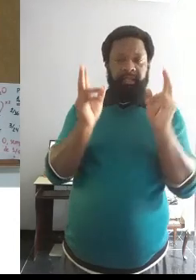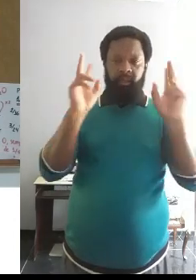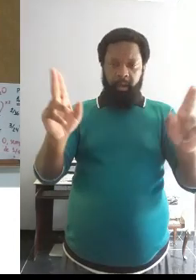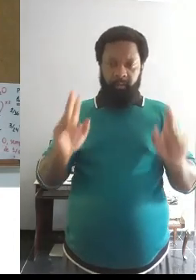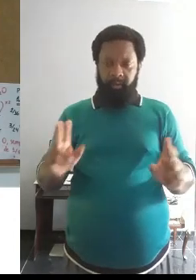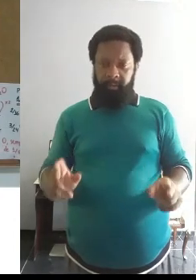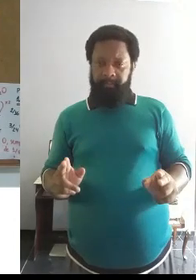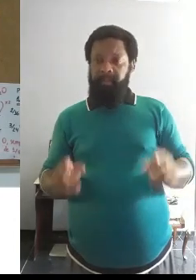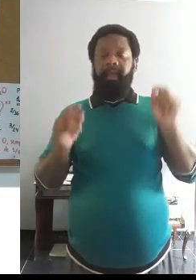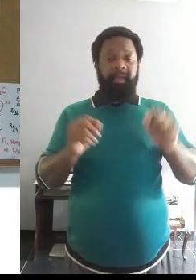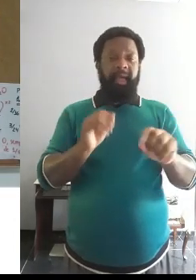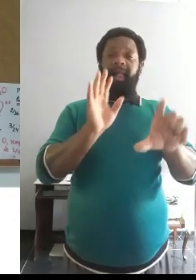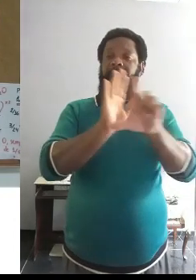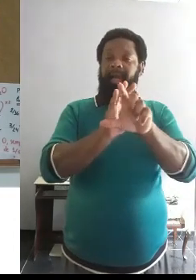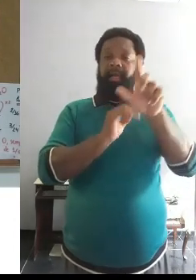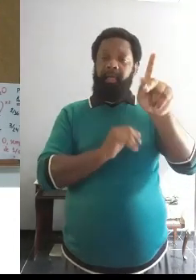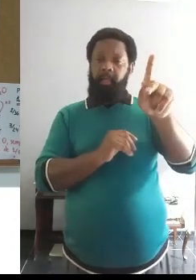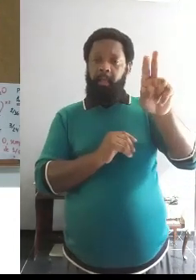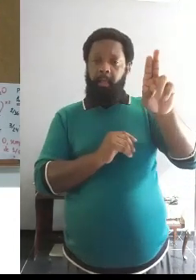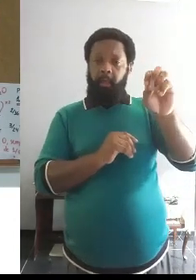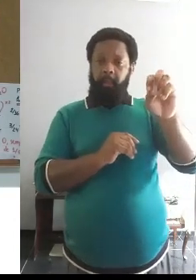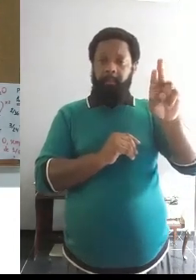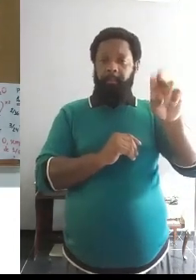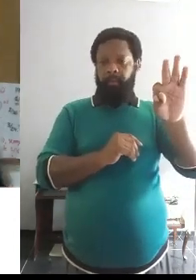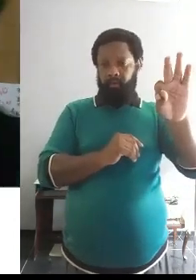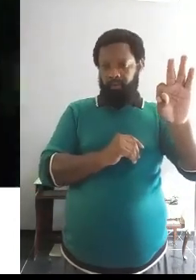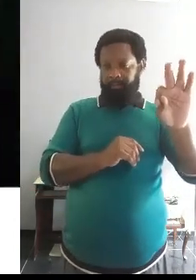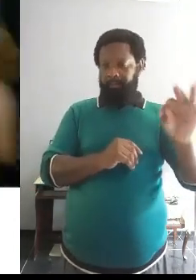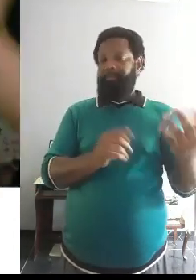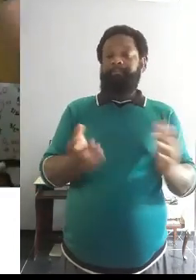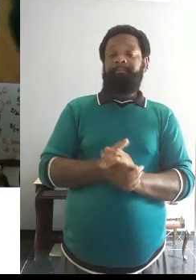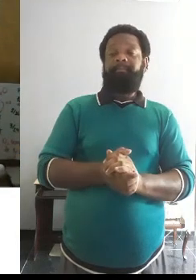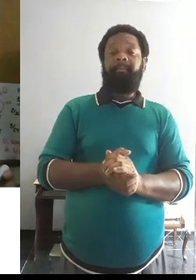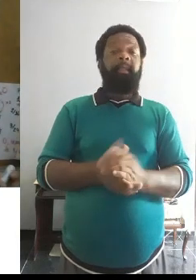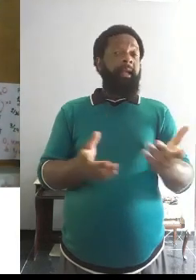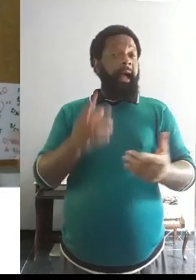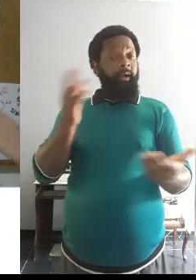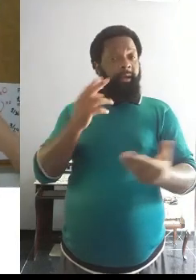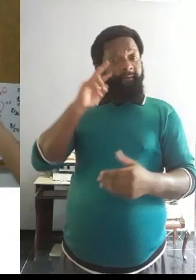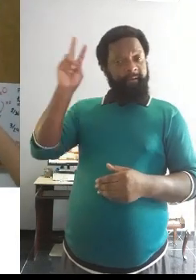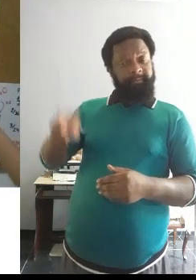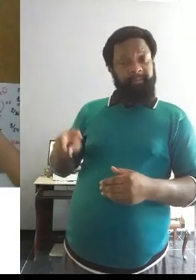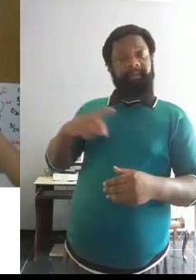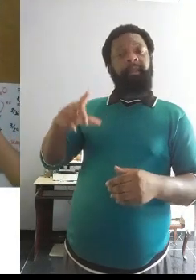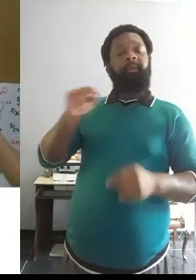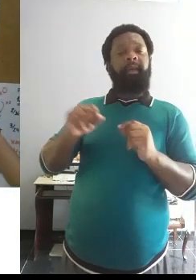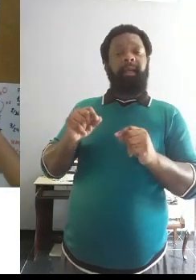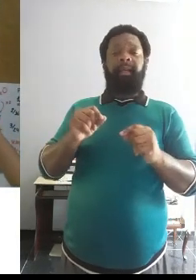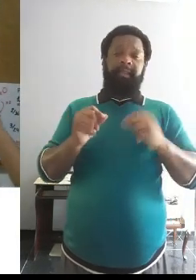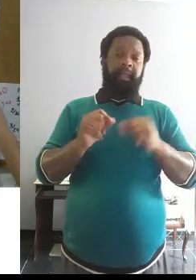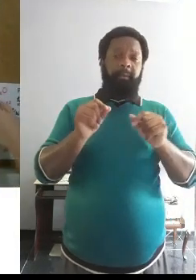massa. Isso que diz a lei de Proust. Combinado? Olha aqui, pessoal. Nós temos, então,